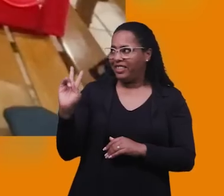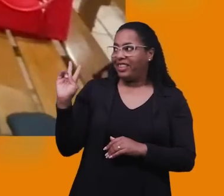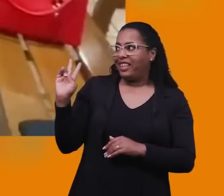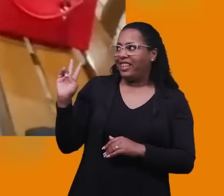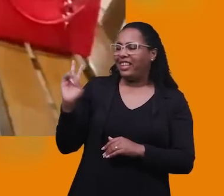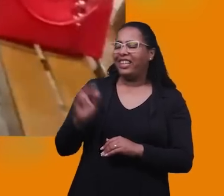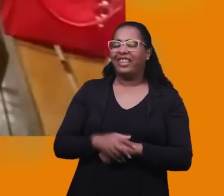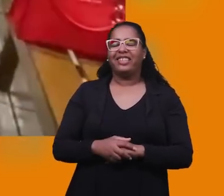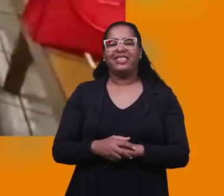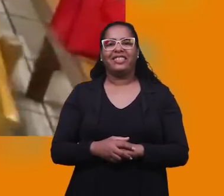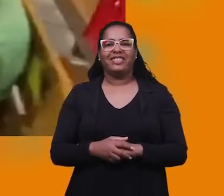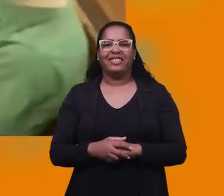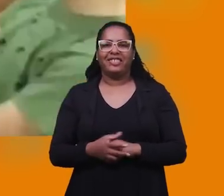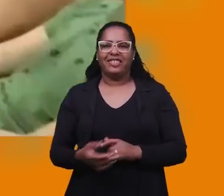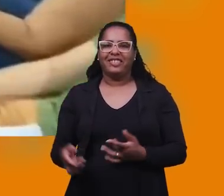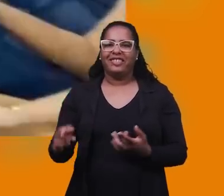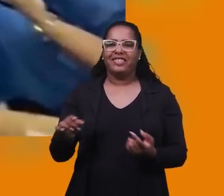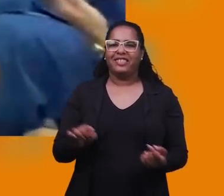assistir?